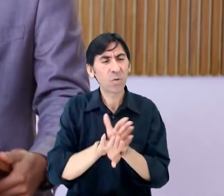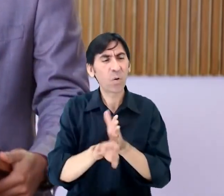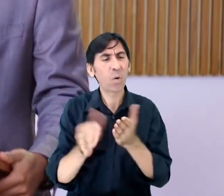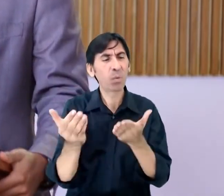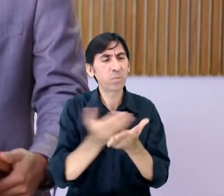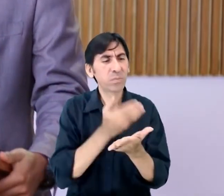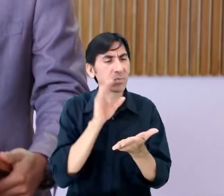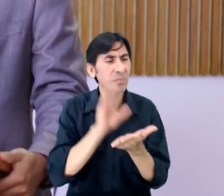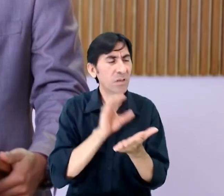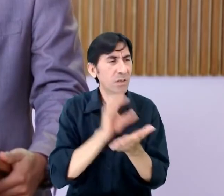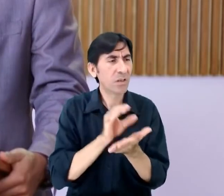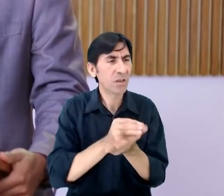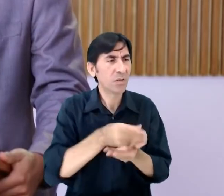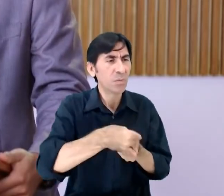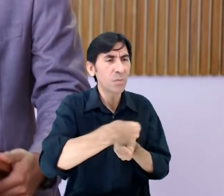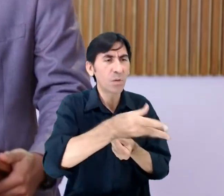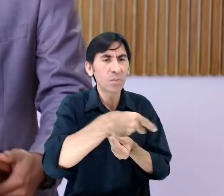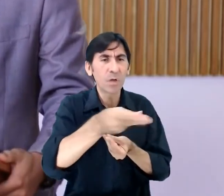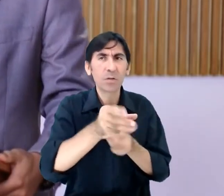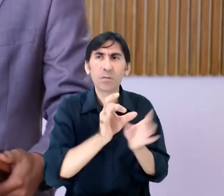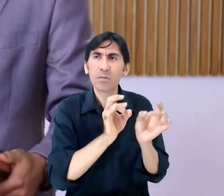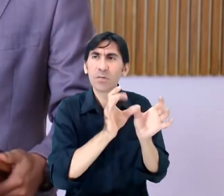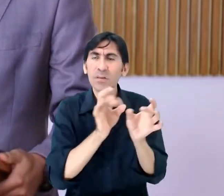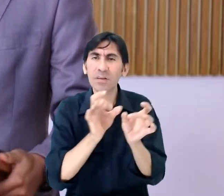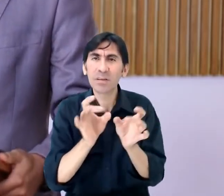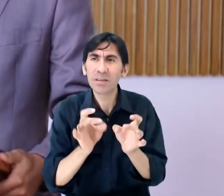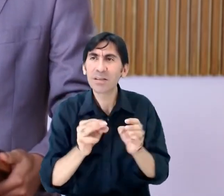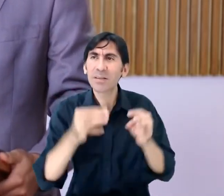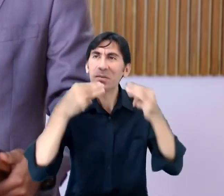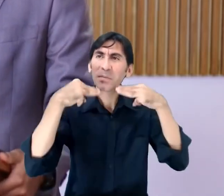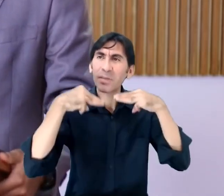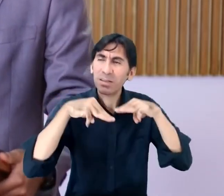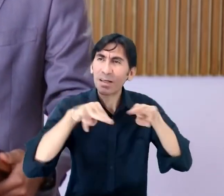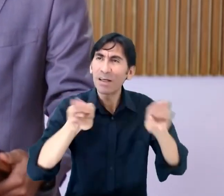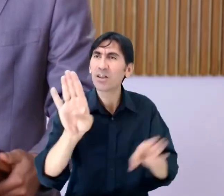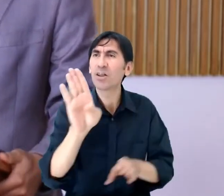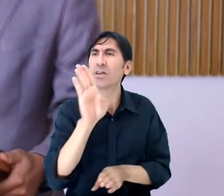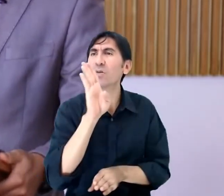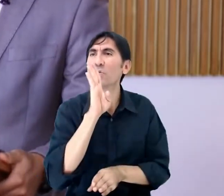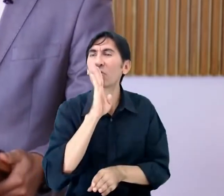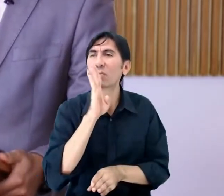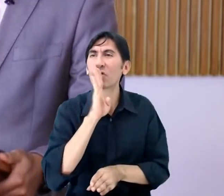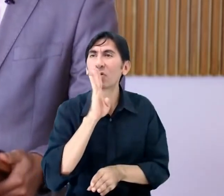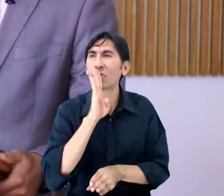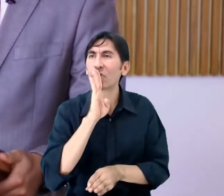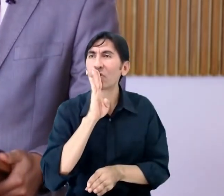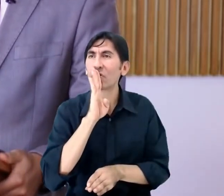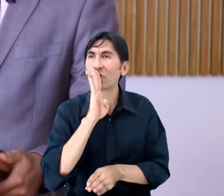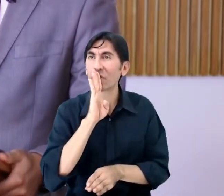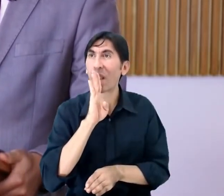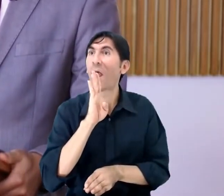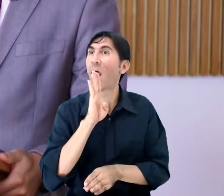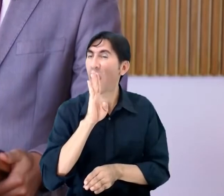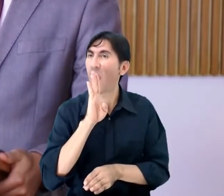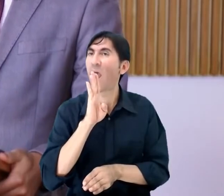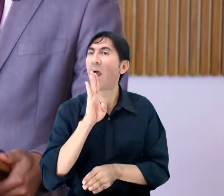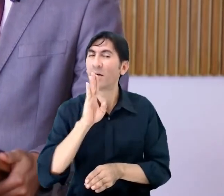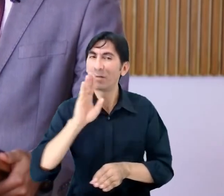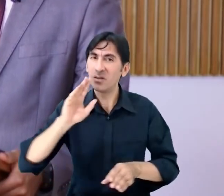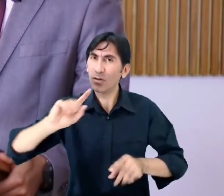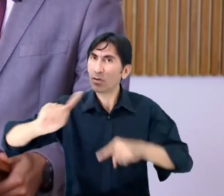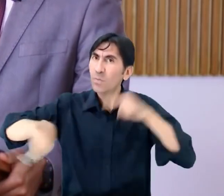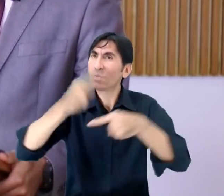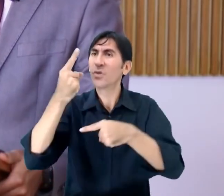os mensageiros silenciosos, que são os livros, fazem grande diferença. Eu quero ler